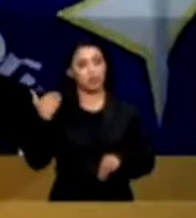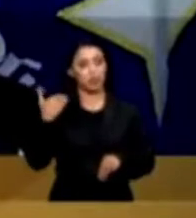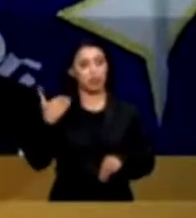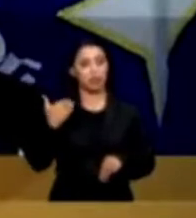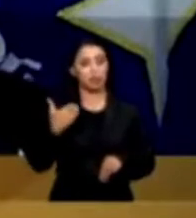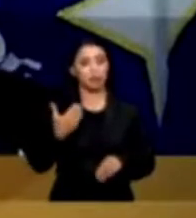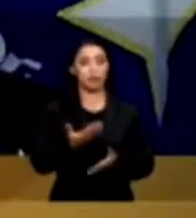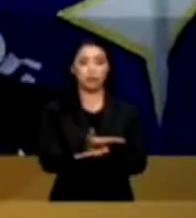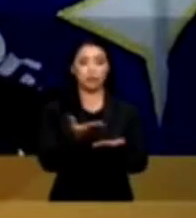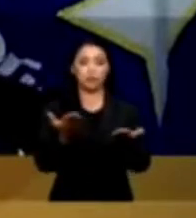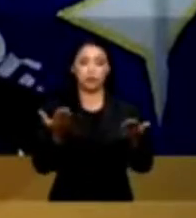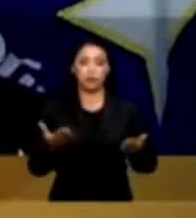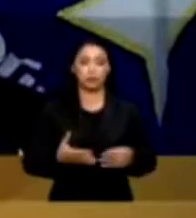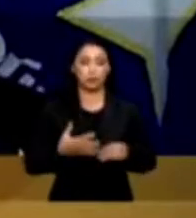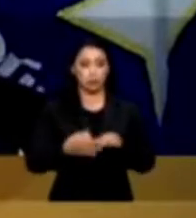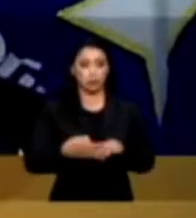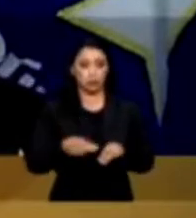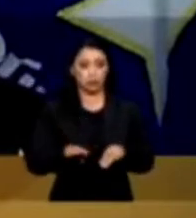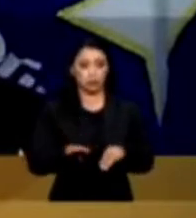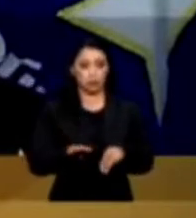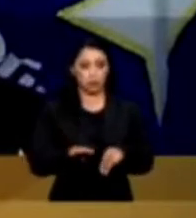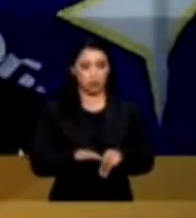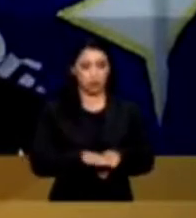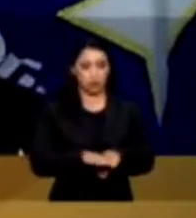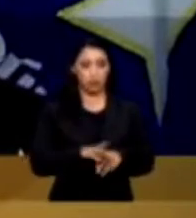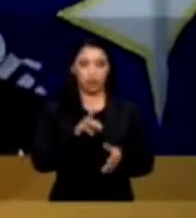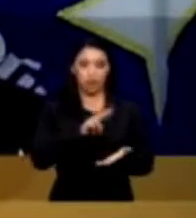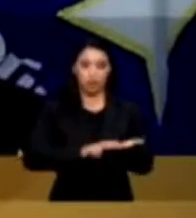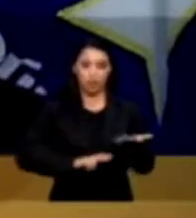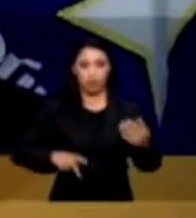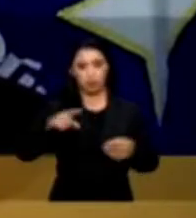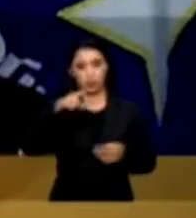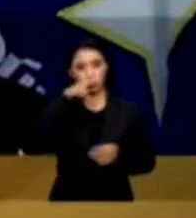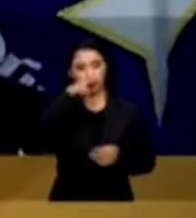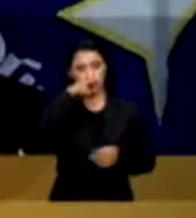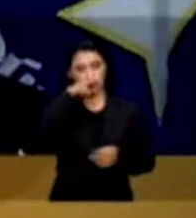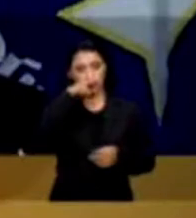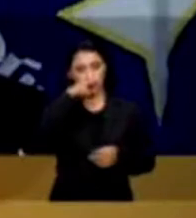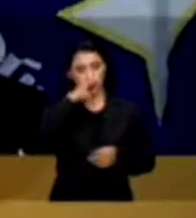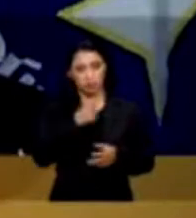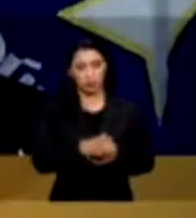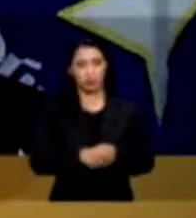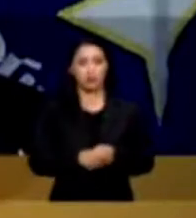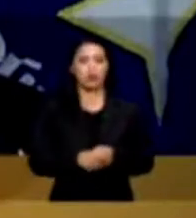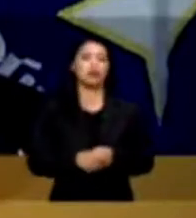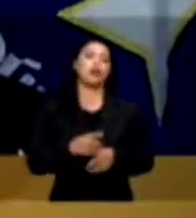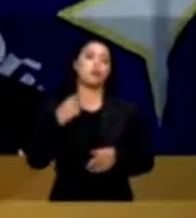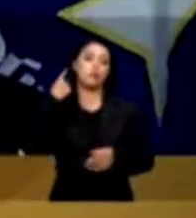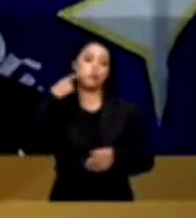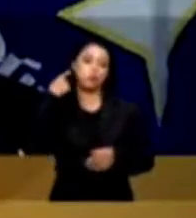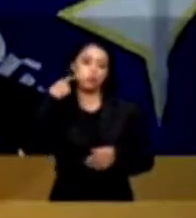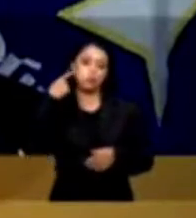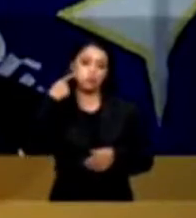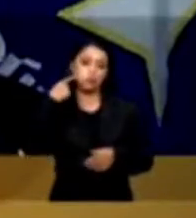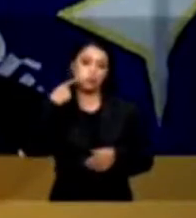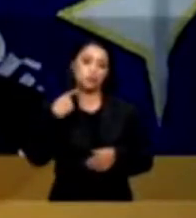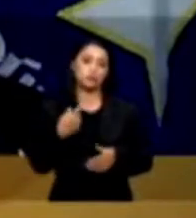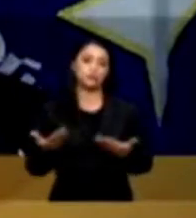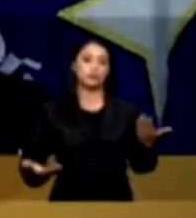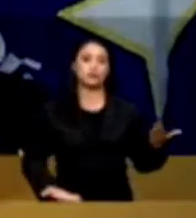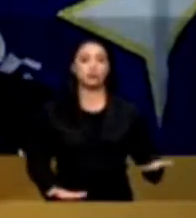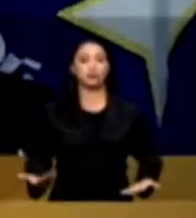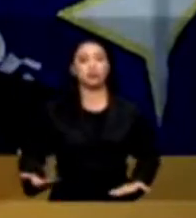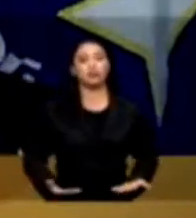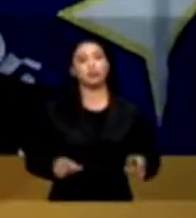senhores ministros, excelentíssimo senhor ministro relator Edson Fachin, senhoras advogadas e advogados, servidoras